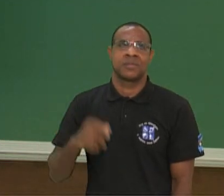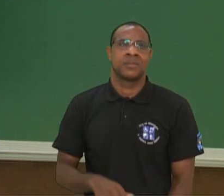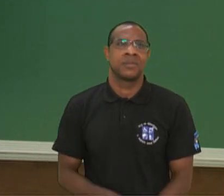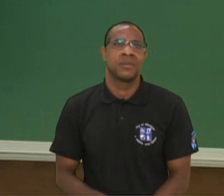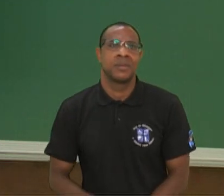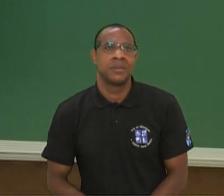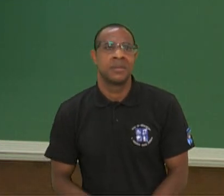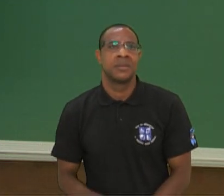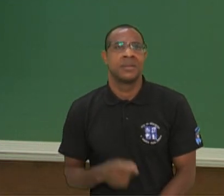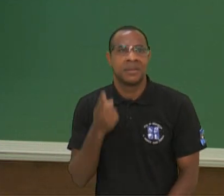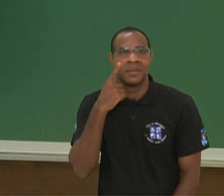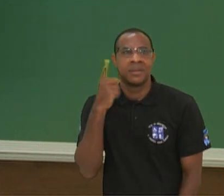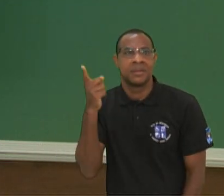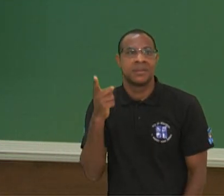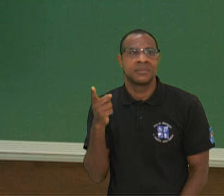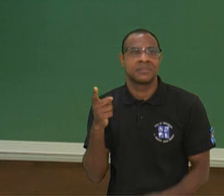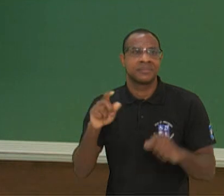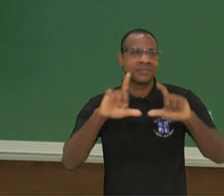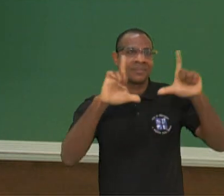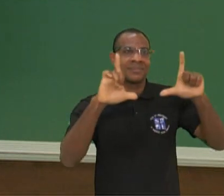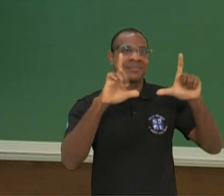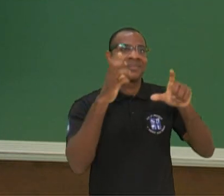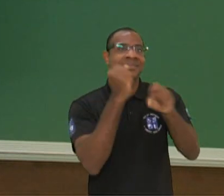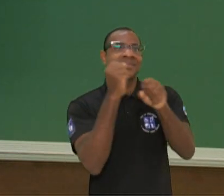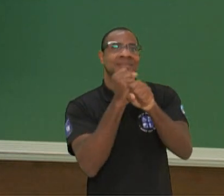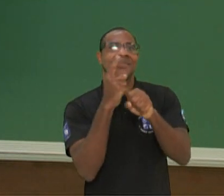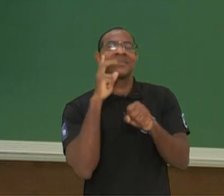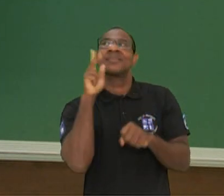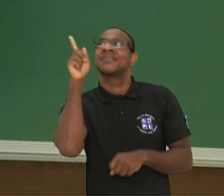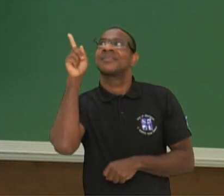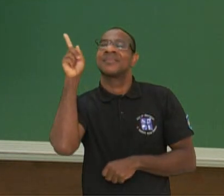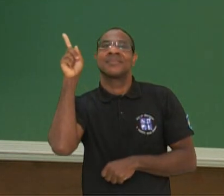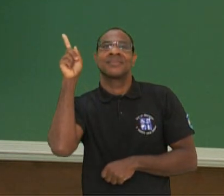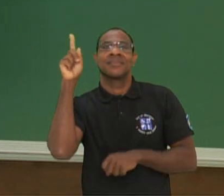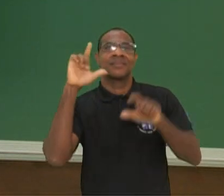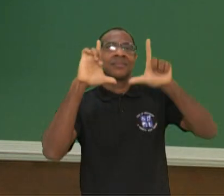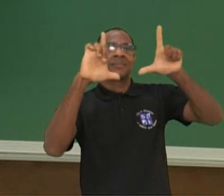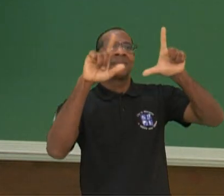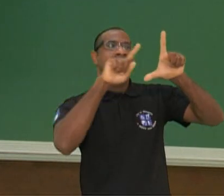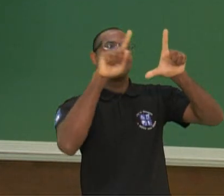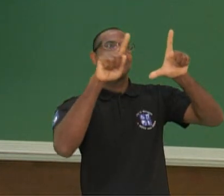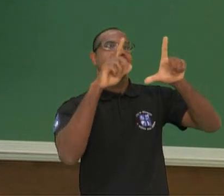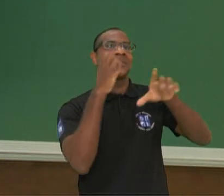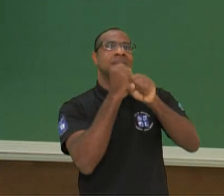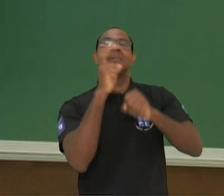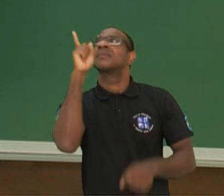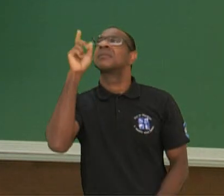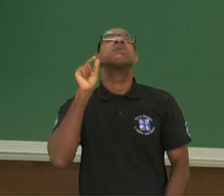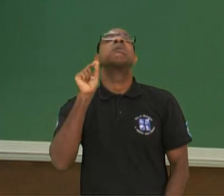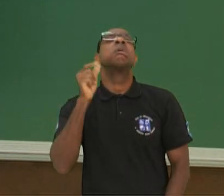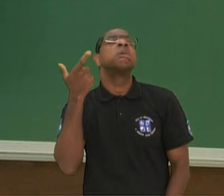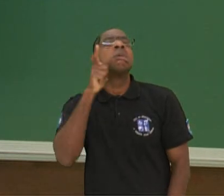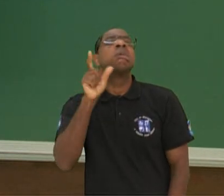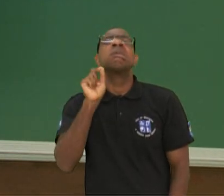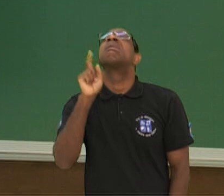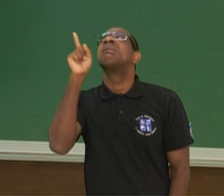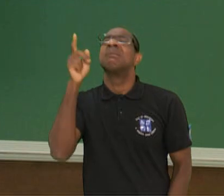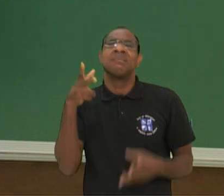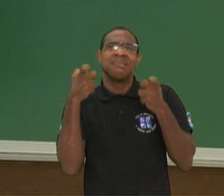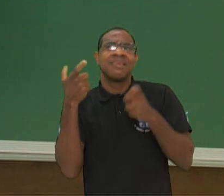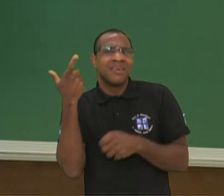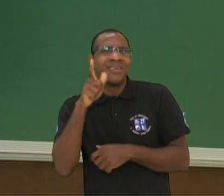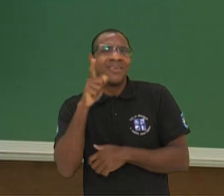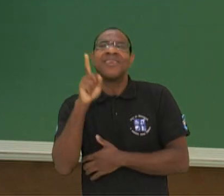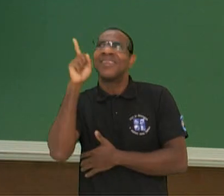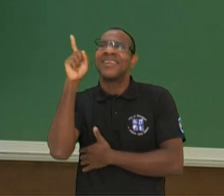E nessa imagem a gente consegue ver o placar da partida. Quando a gente olha esse placar, quem será que está ganhando essa partida? Vocês conseguiram identificar